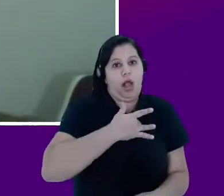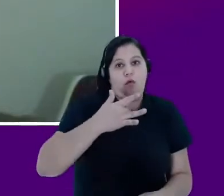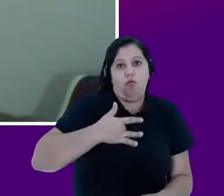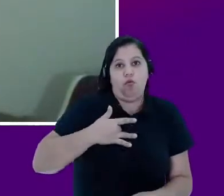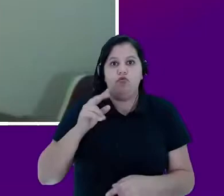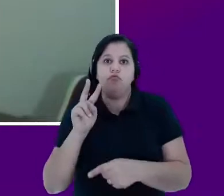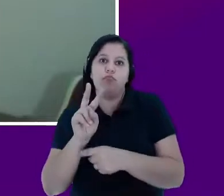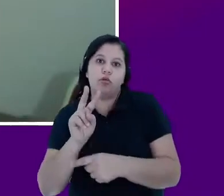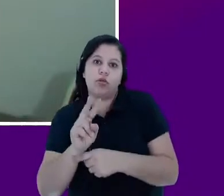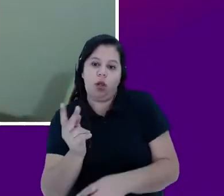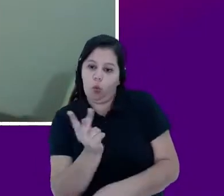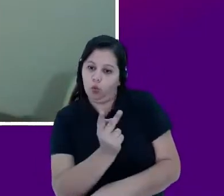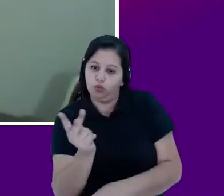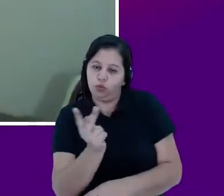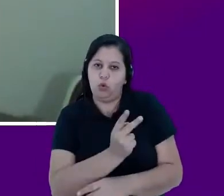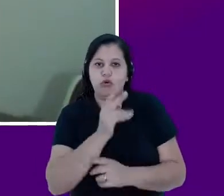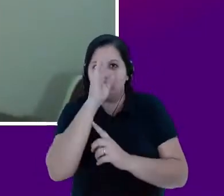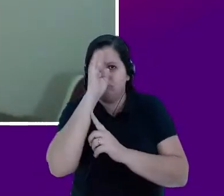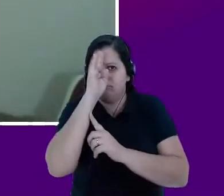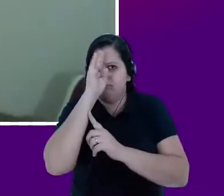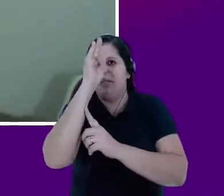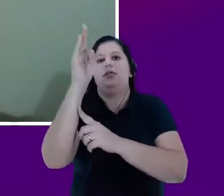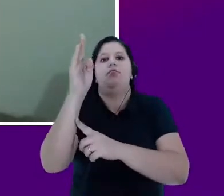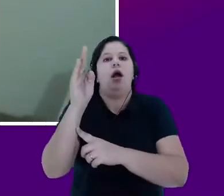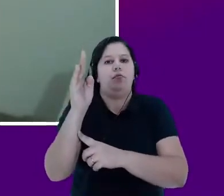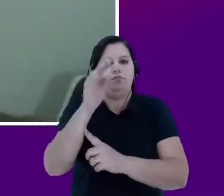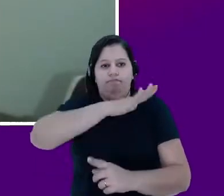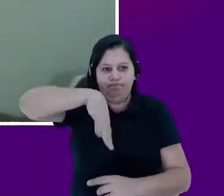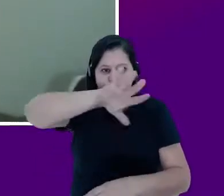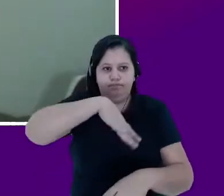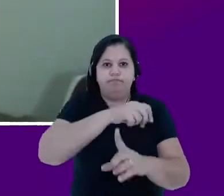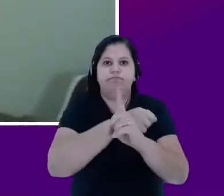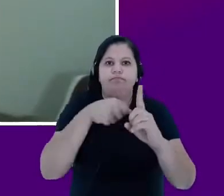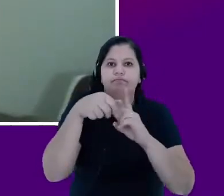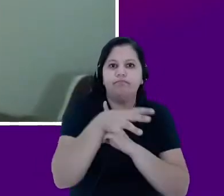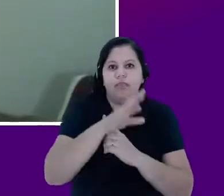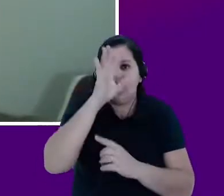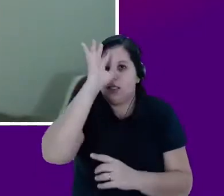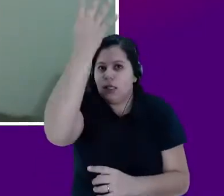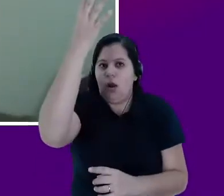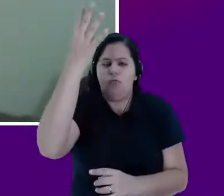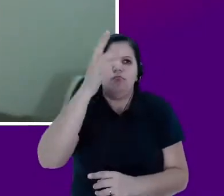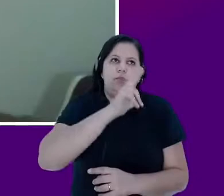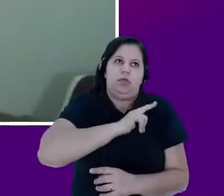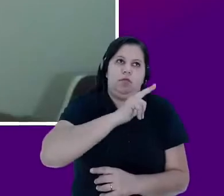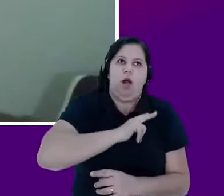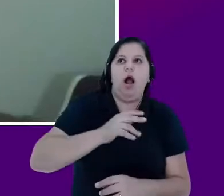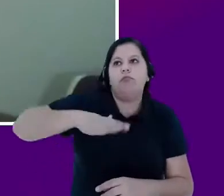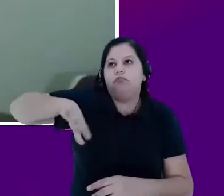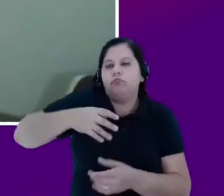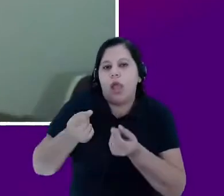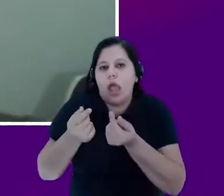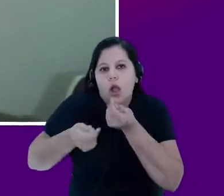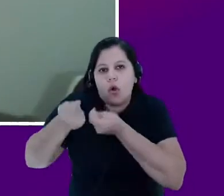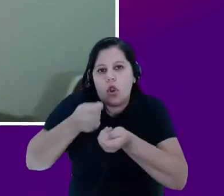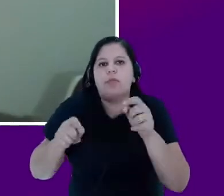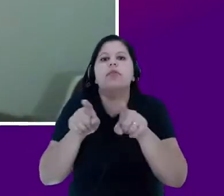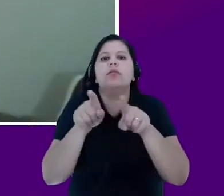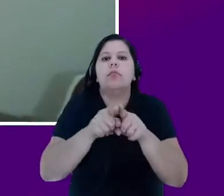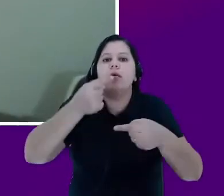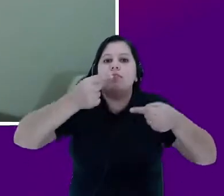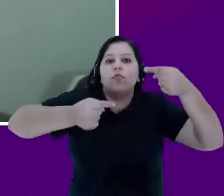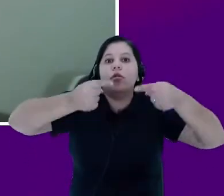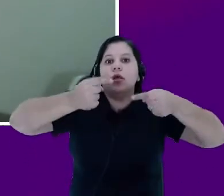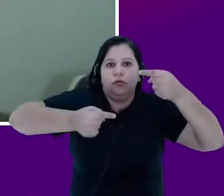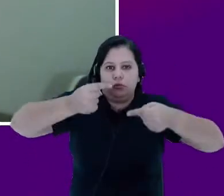o ponto de partida para muitas decisões, sejam pessoais, econômicas ou políticas.